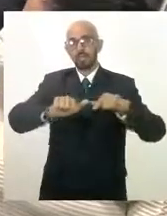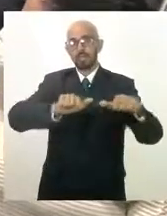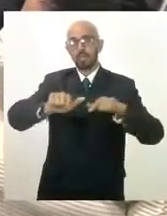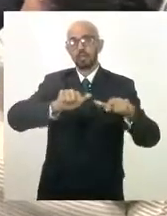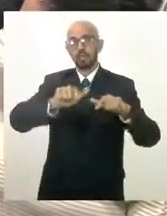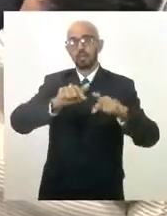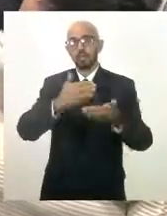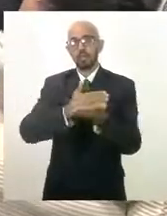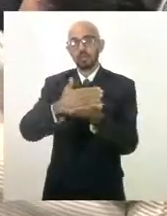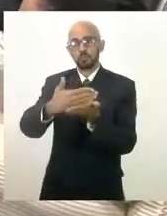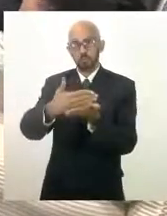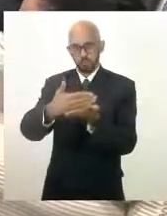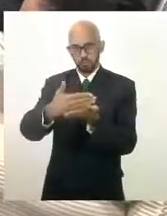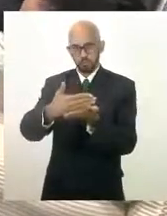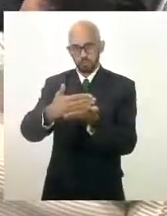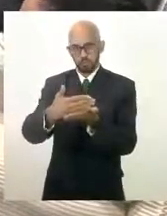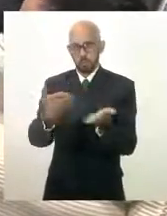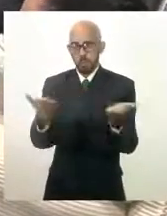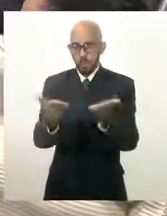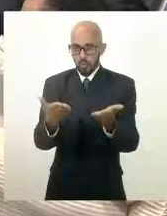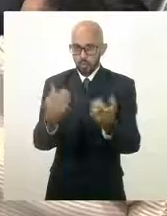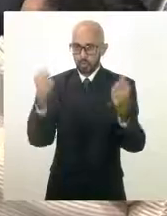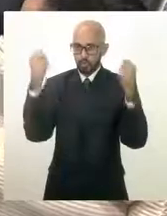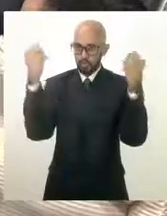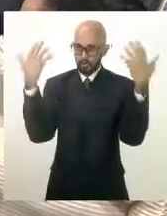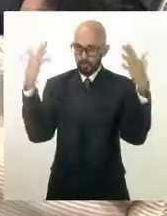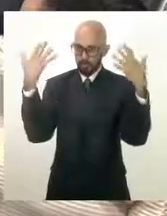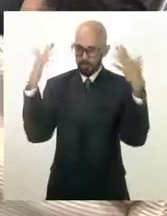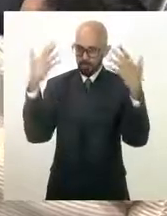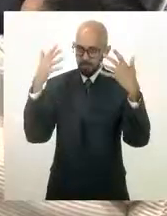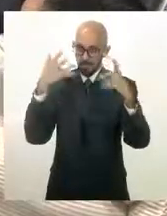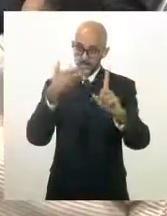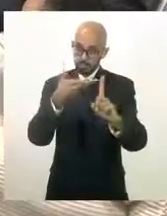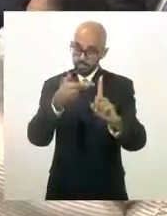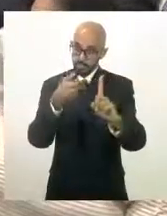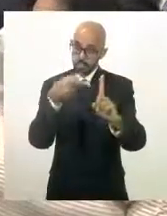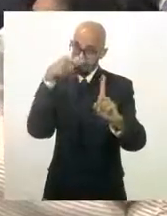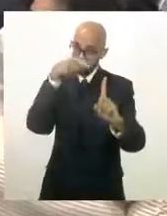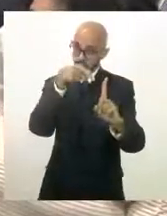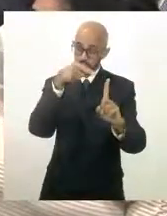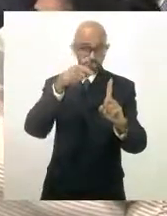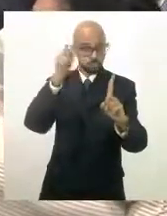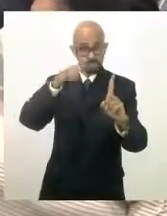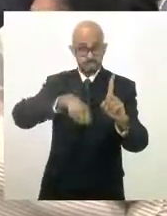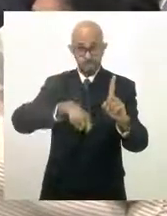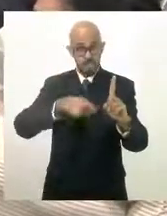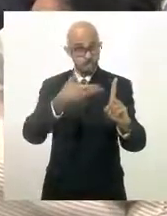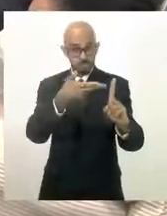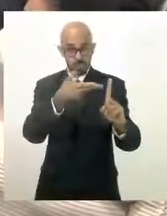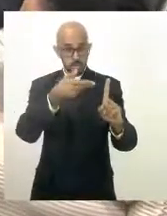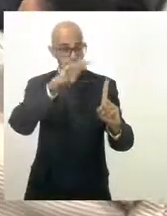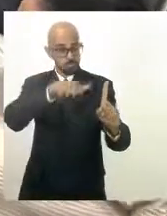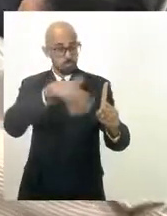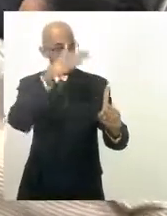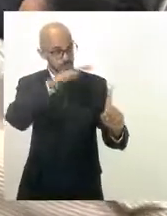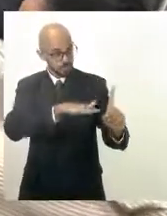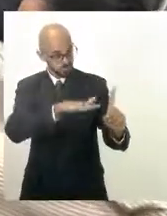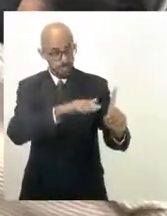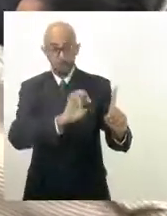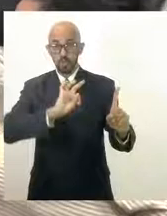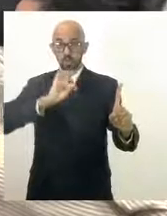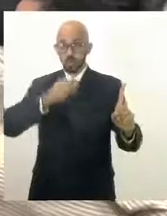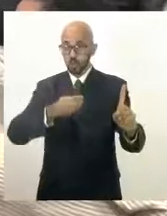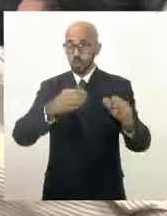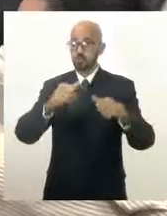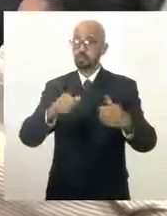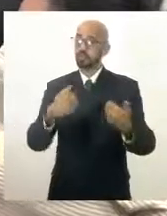hoje os parabéns, e aí não dá para homenageá-los todos, mas vamos fazer aqui um agradecimento.